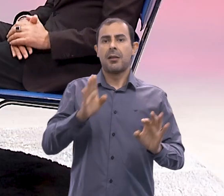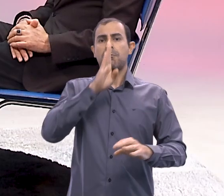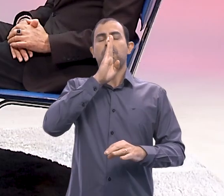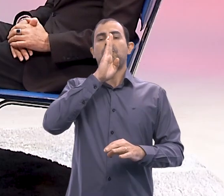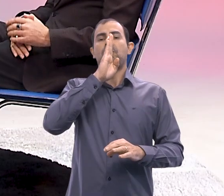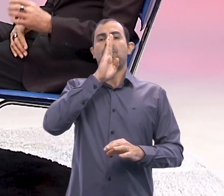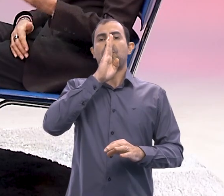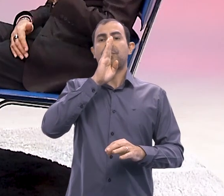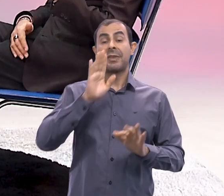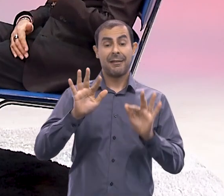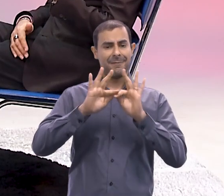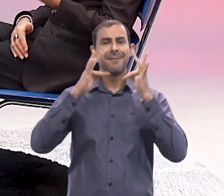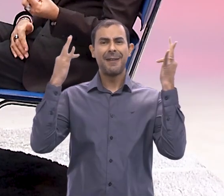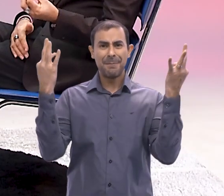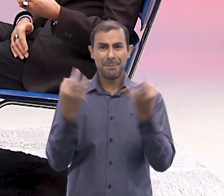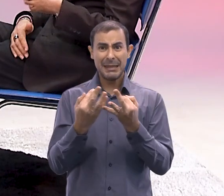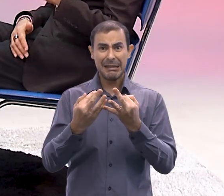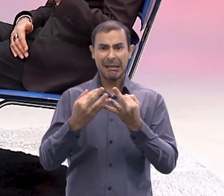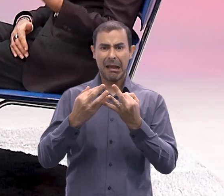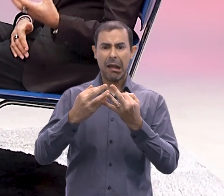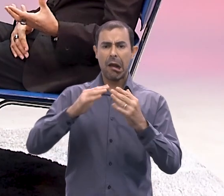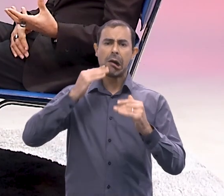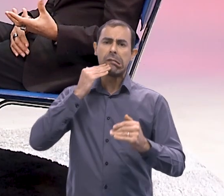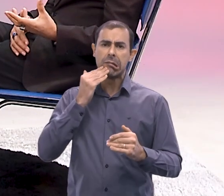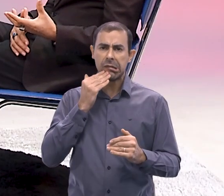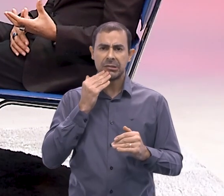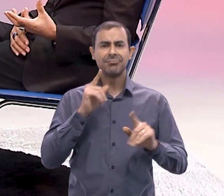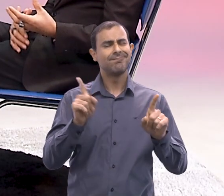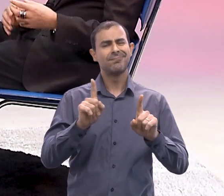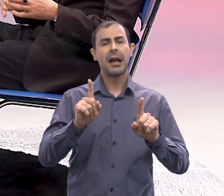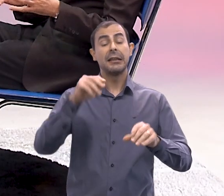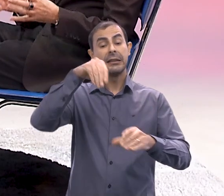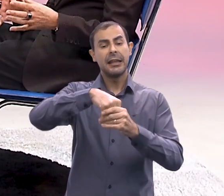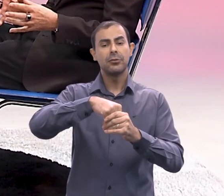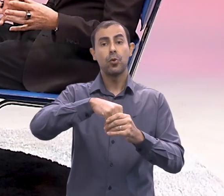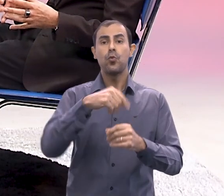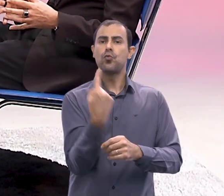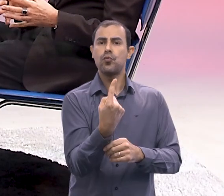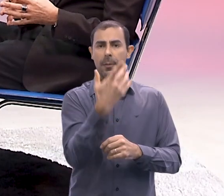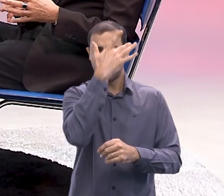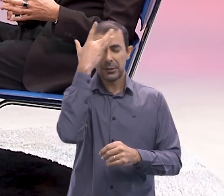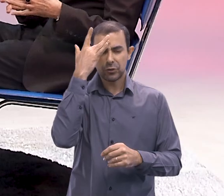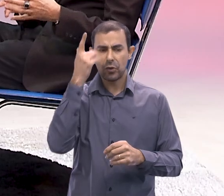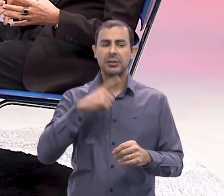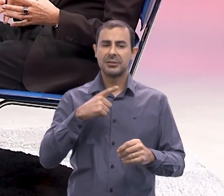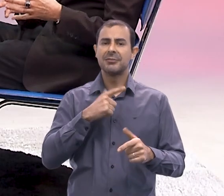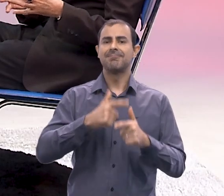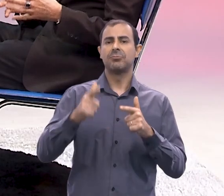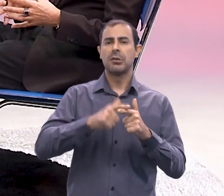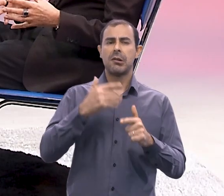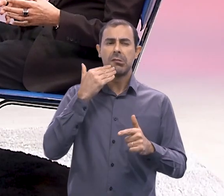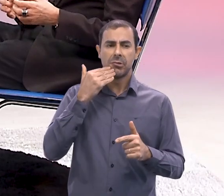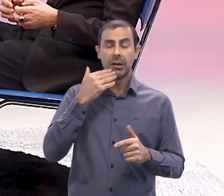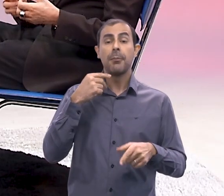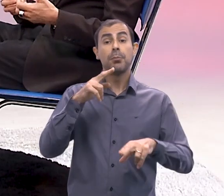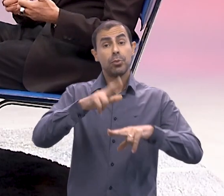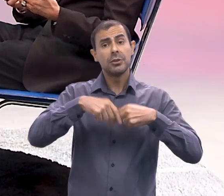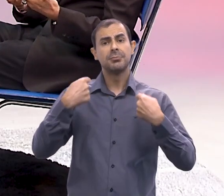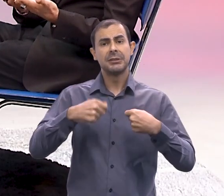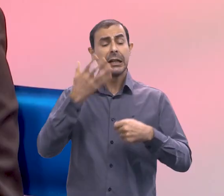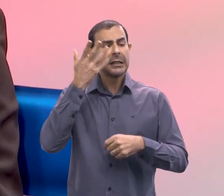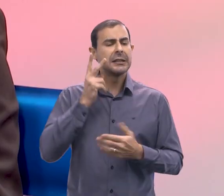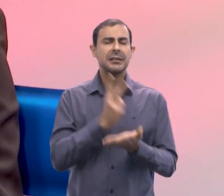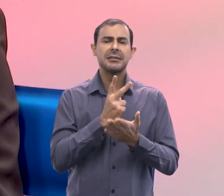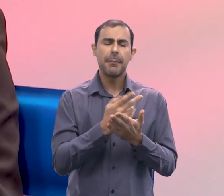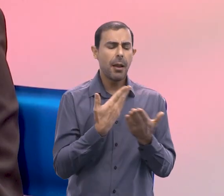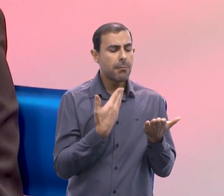família desestruturada, mas existe uma pessoa que desestabiliza todo mundo no ambiente familiar. Então a gente precisa ter diálogo com a criança, perguntar